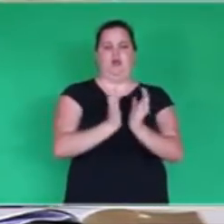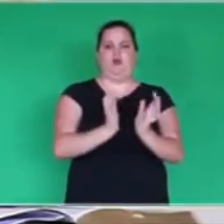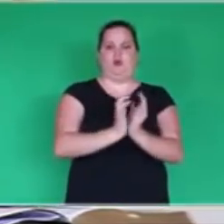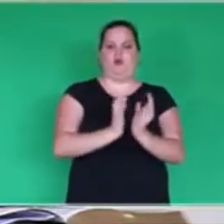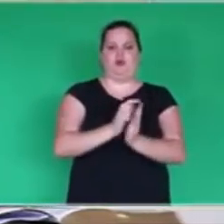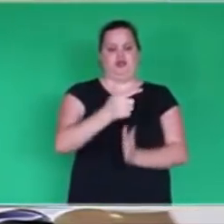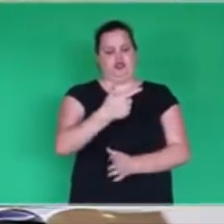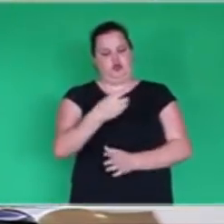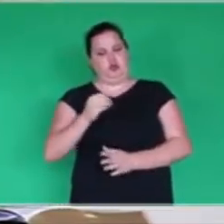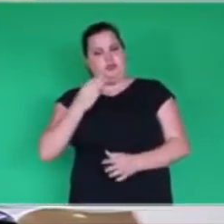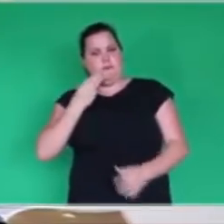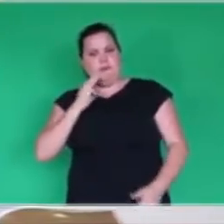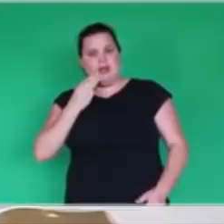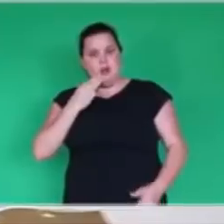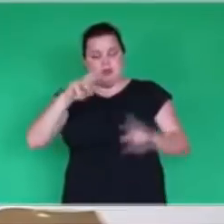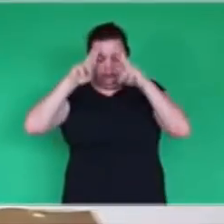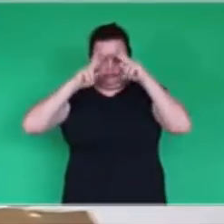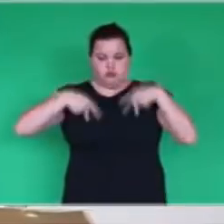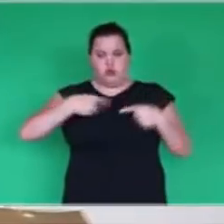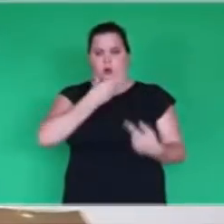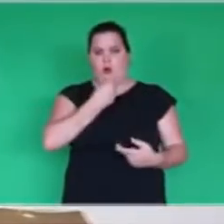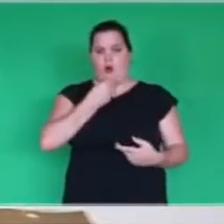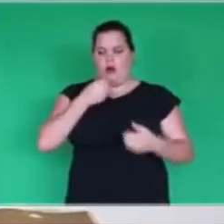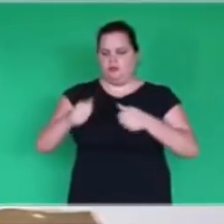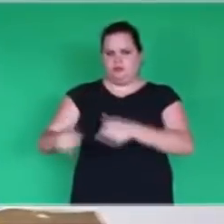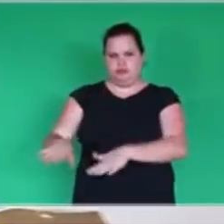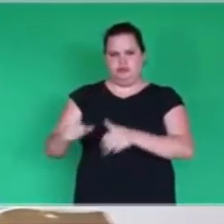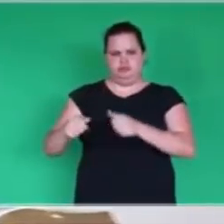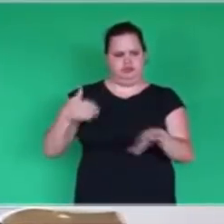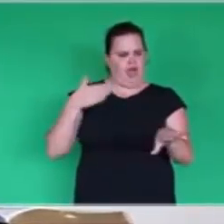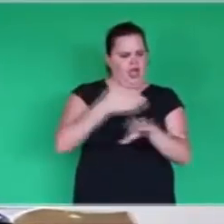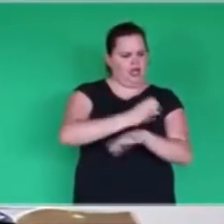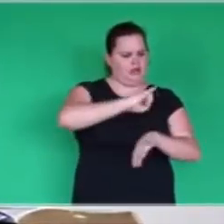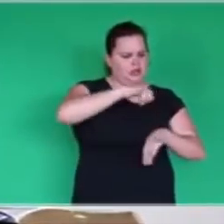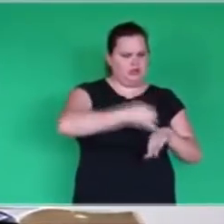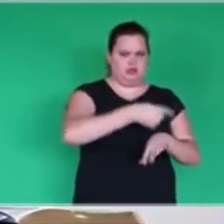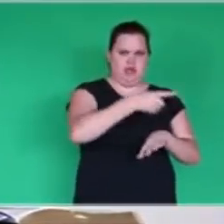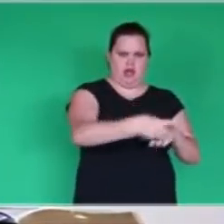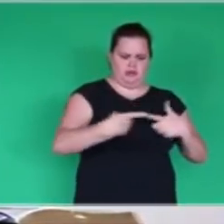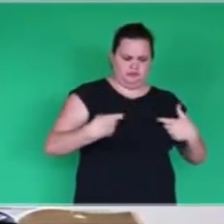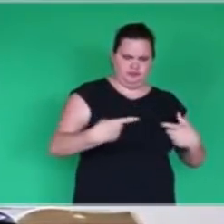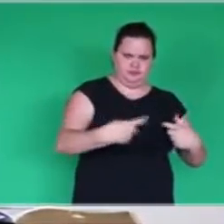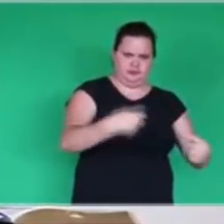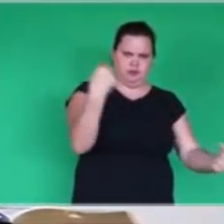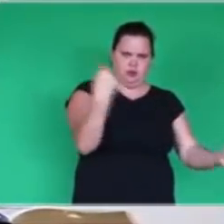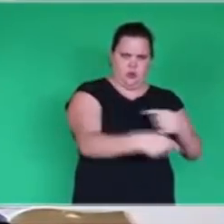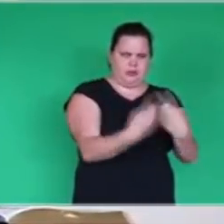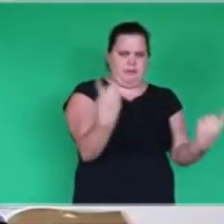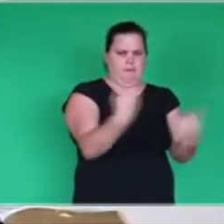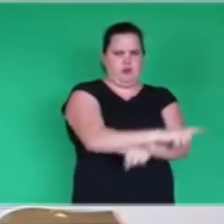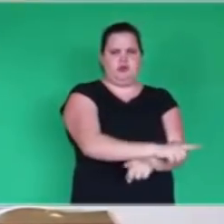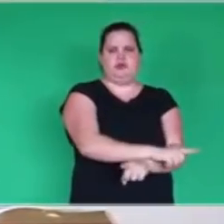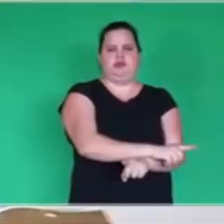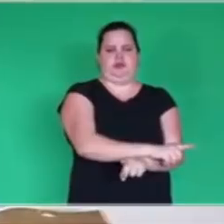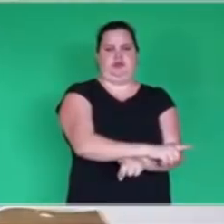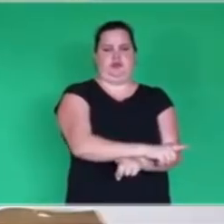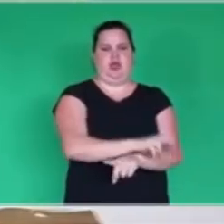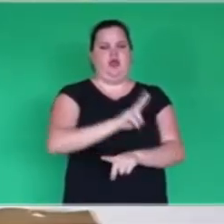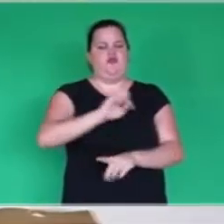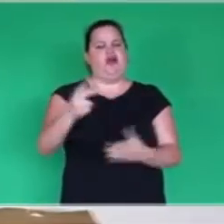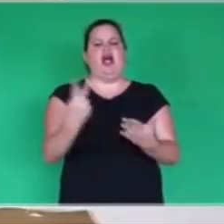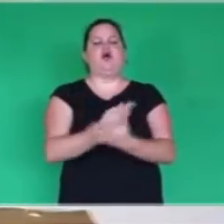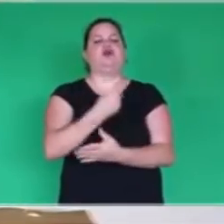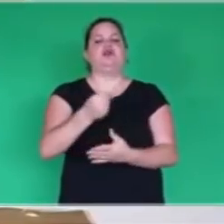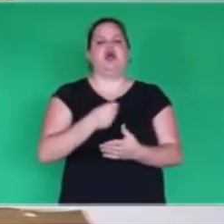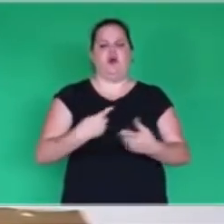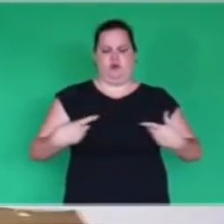200 milhões de homens para entrar em Jerusalém. E a entrada em Jerusalém não vai se dar com armas,